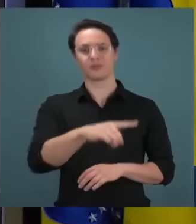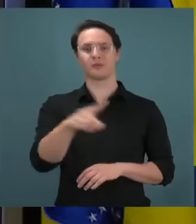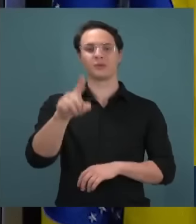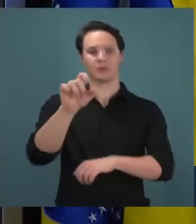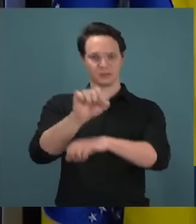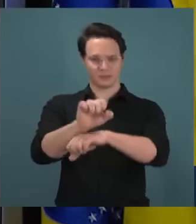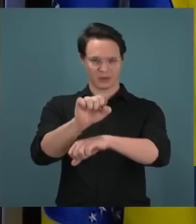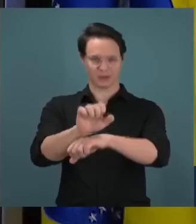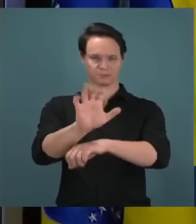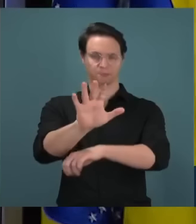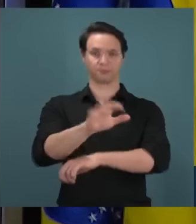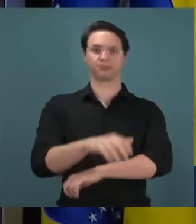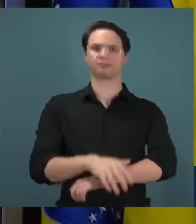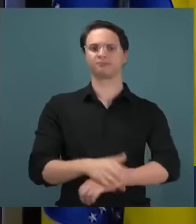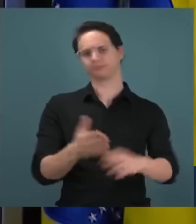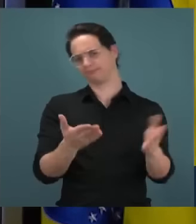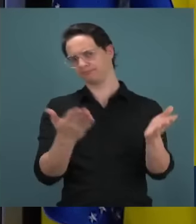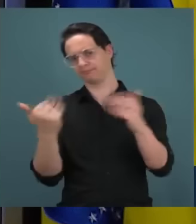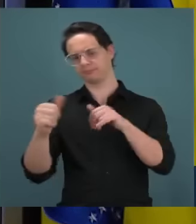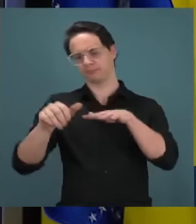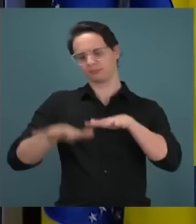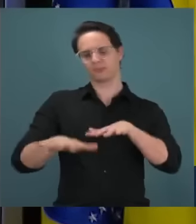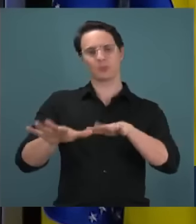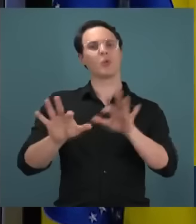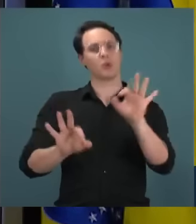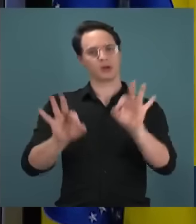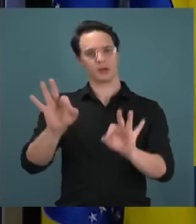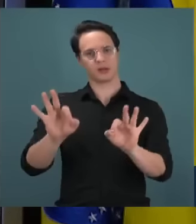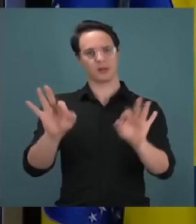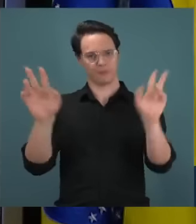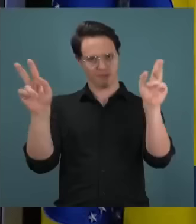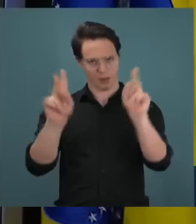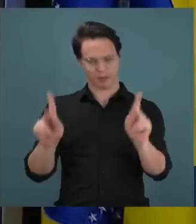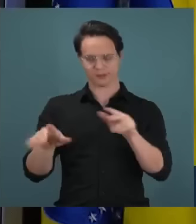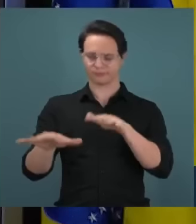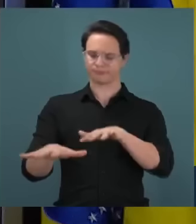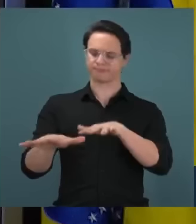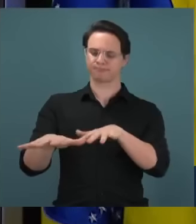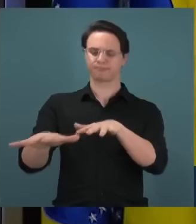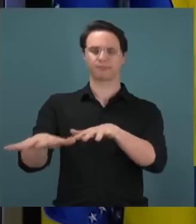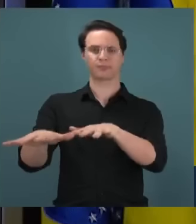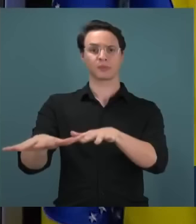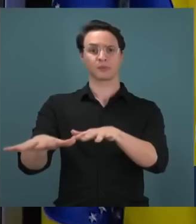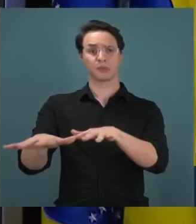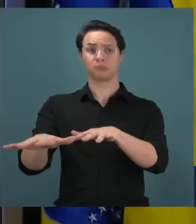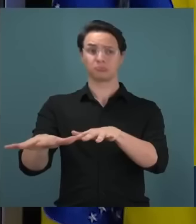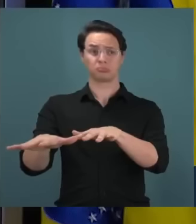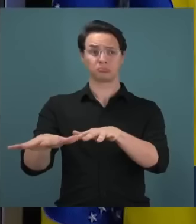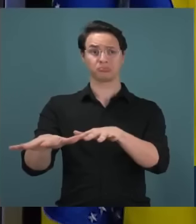digo, vamos para as manifestações de forma ordeira, pacífica, respeitosa. Mas um dia vai acontecer.